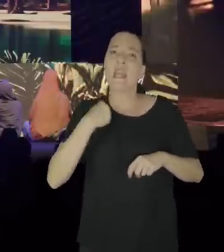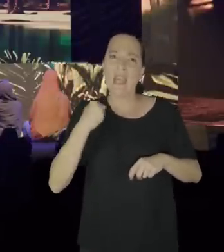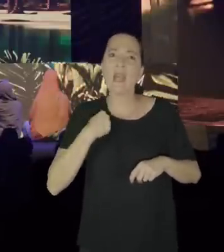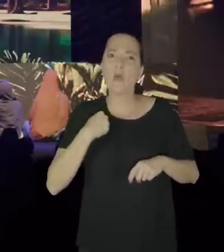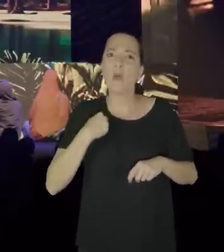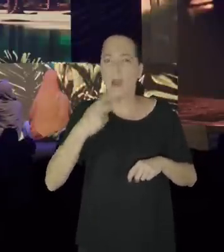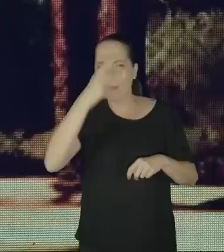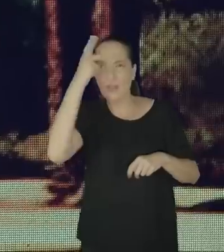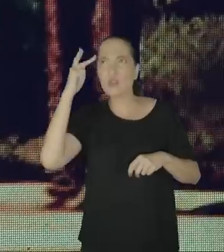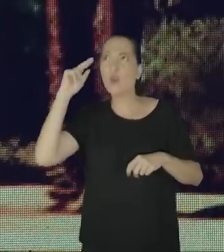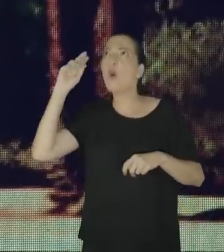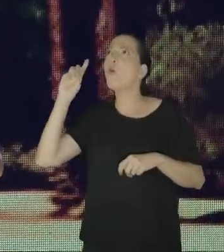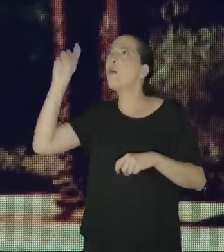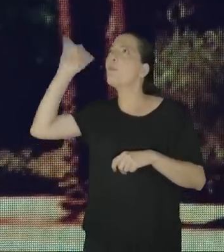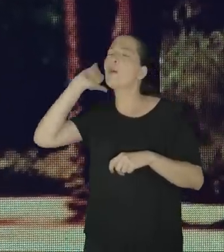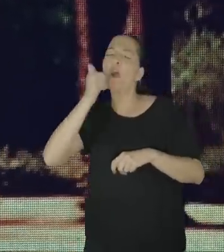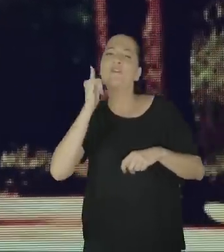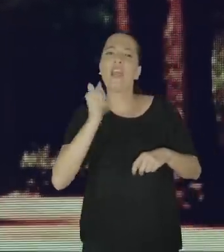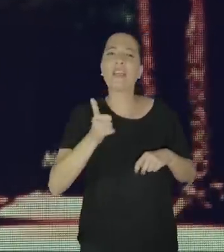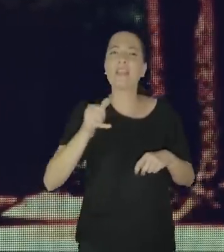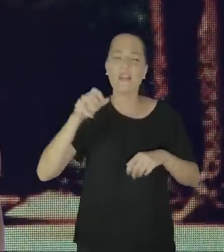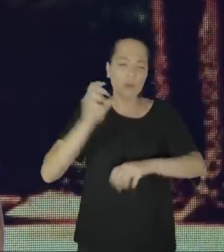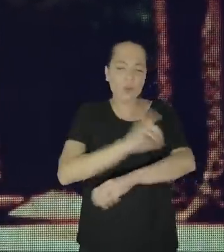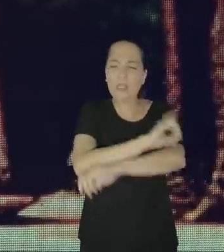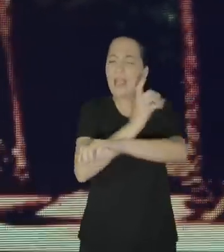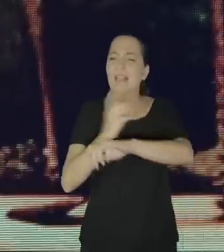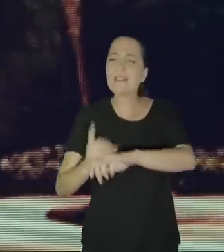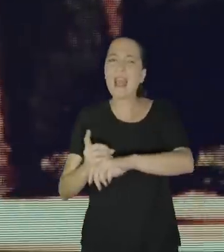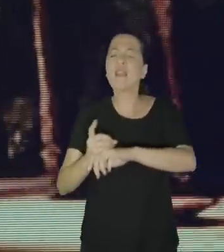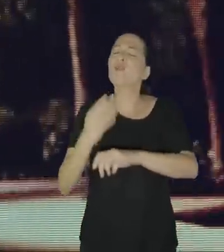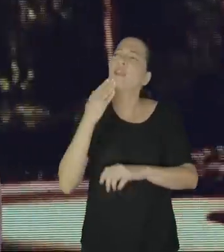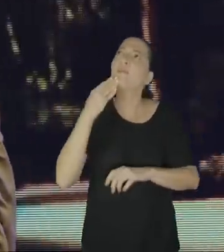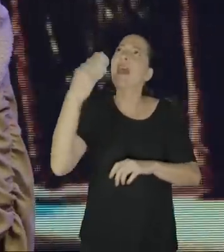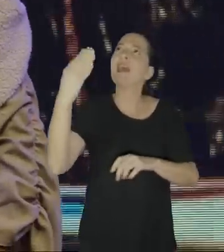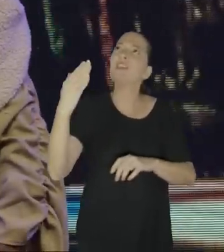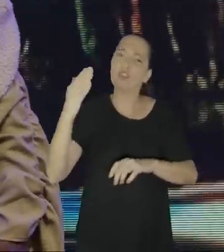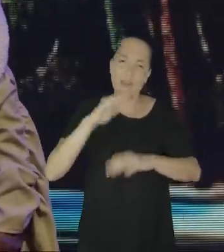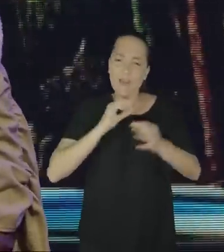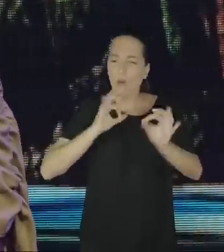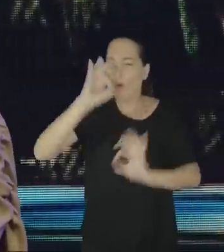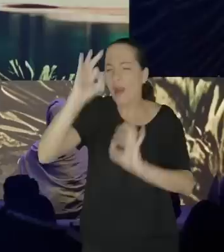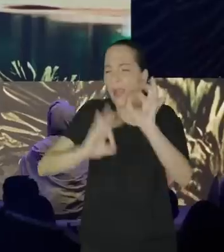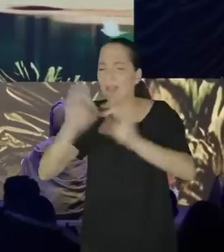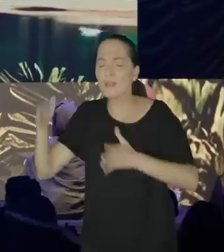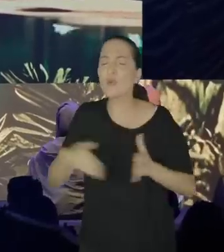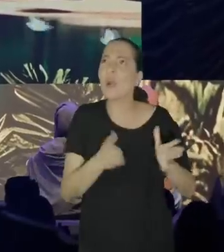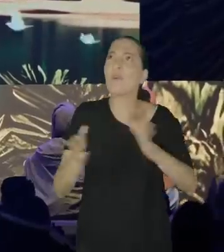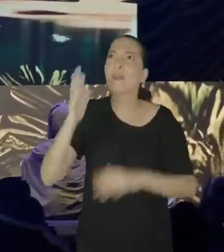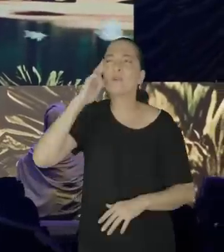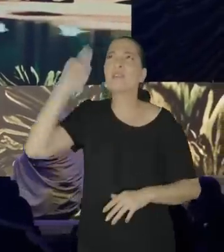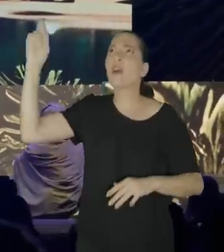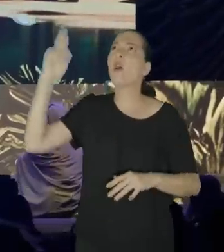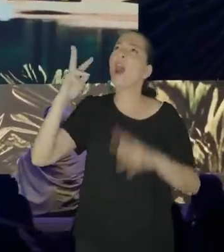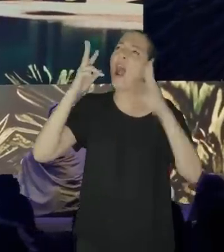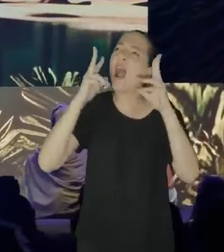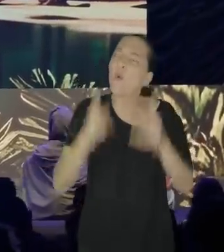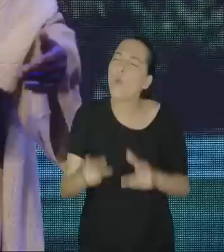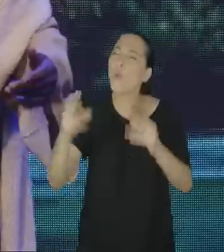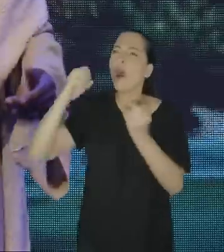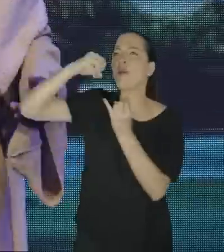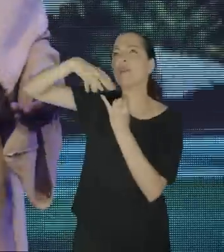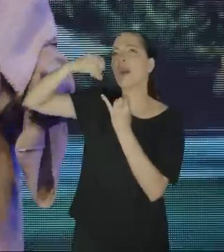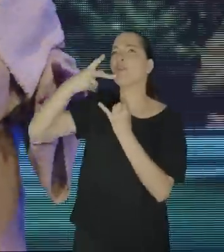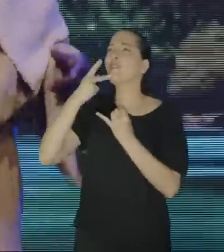deserto, endireitai o caminho do Senhor. Como disse o profeta Isaías, eu vos batizo com